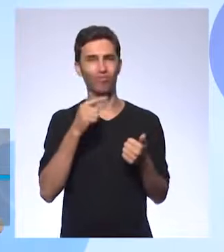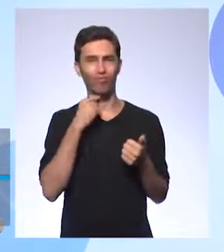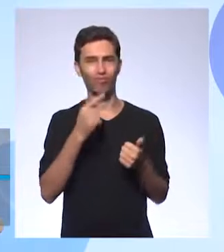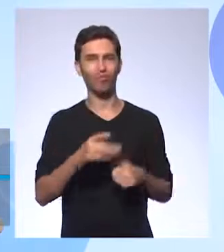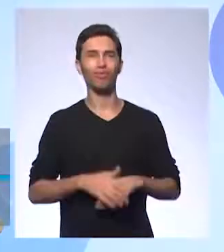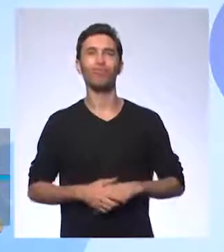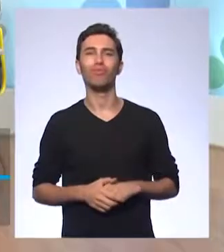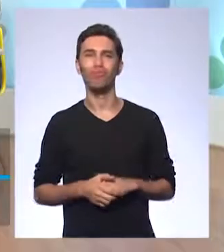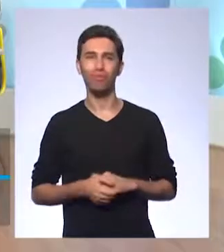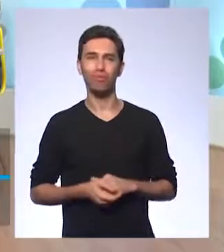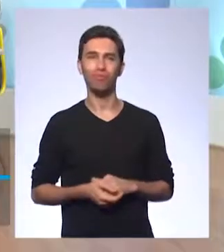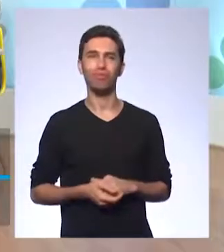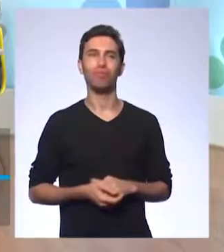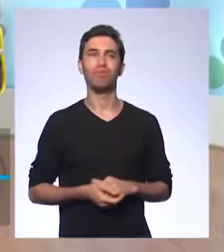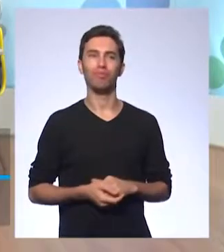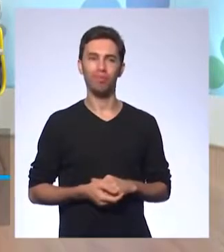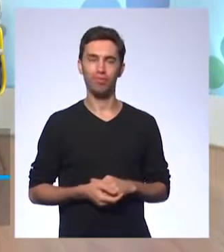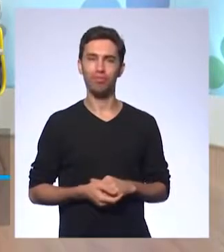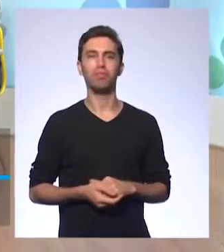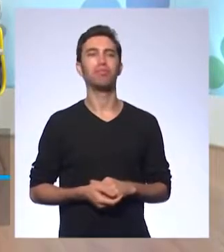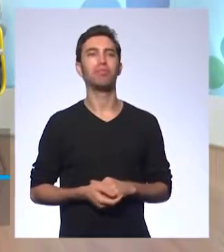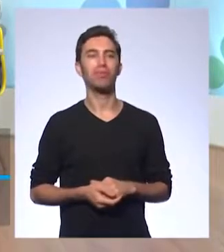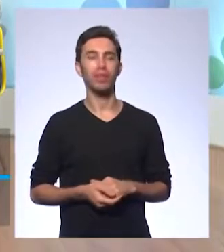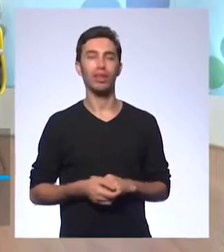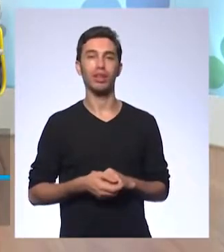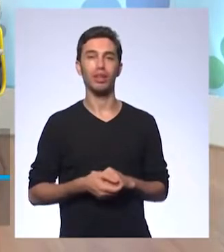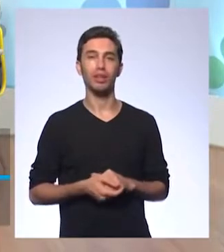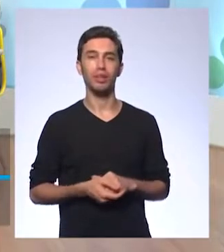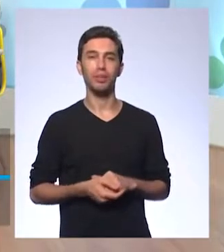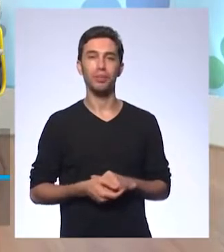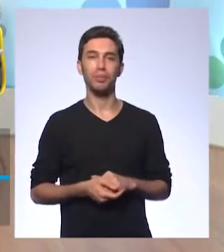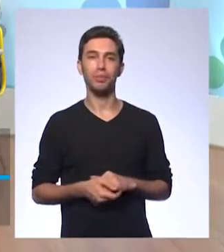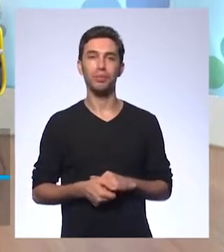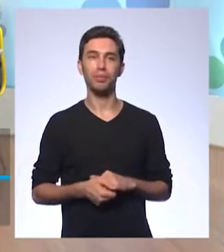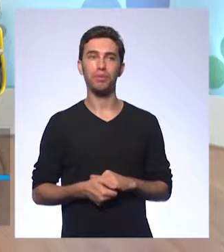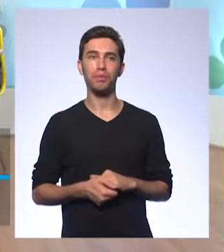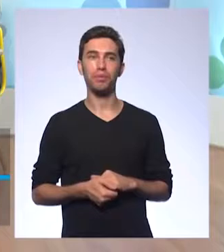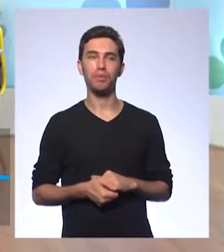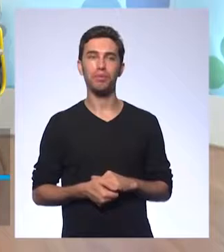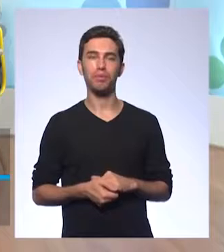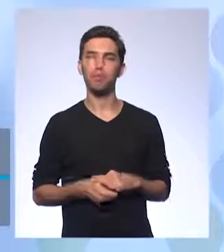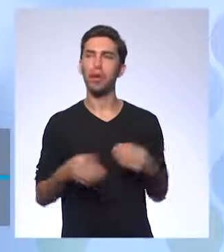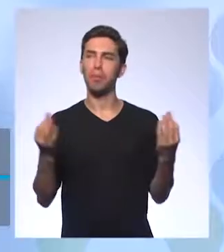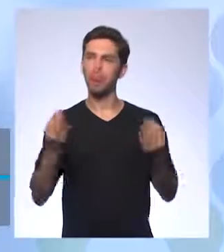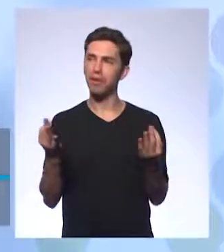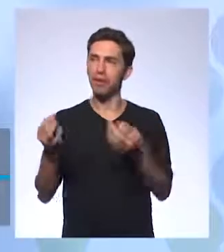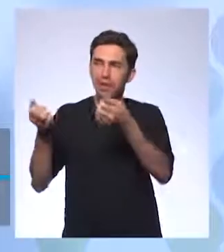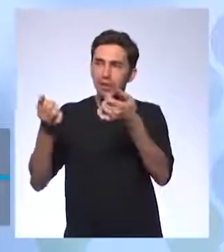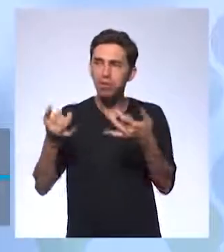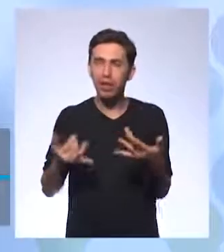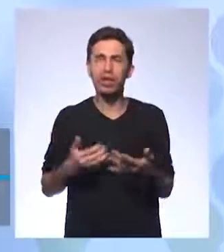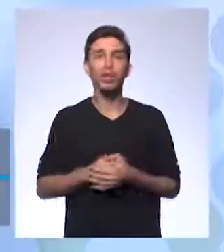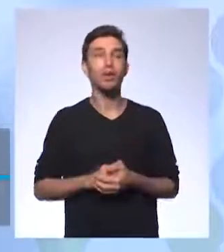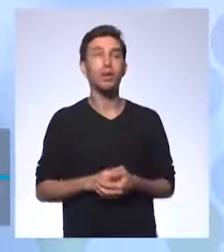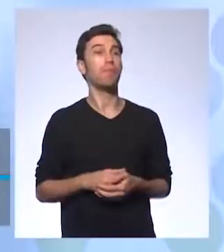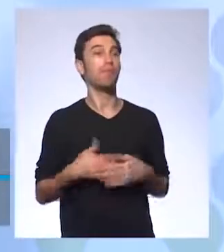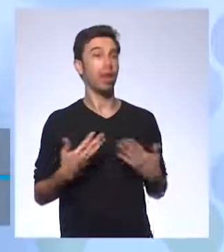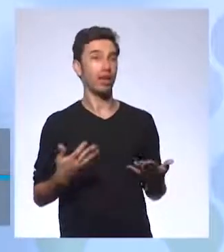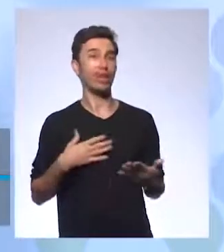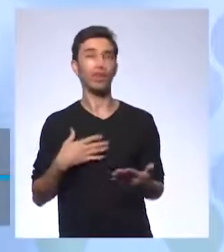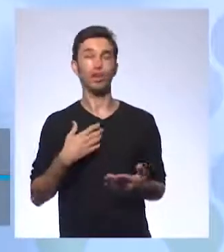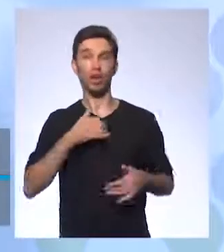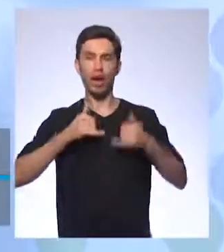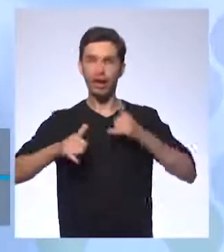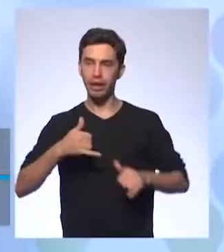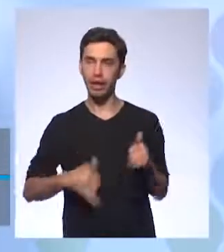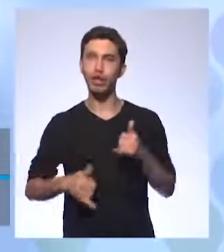organizado. Lenara. Aluna Tudo bem, Lenara. Colocou aqui com as palavrinhas dela, né? Não, mas perfeito. Inclusive, né, nós gastamos muita energia